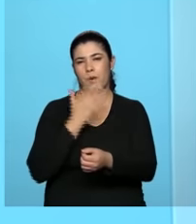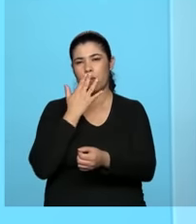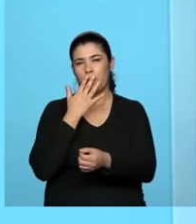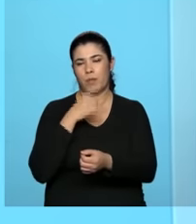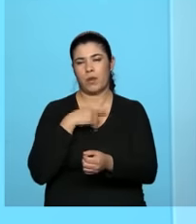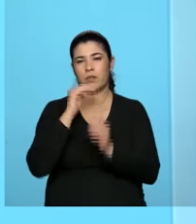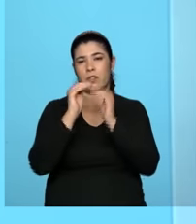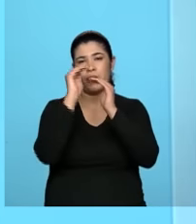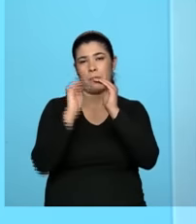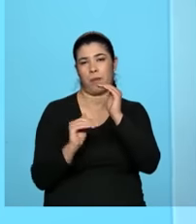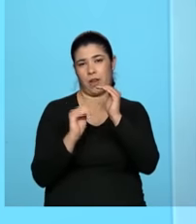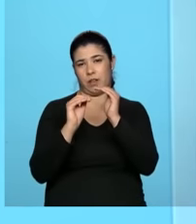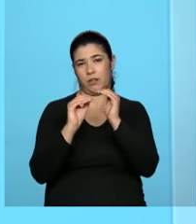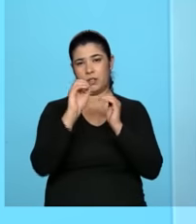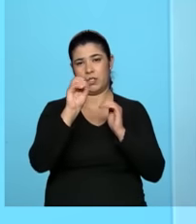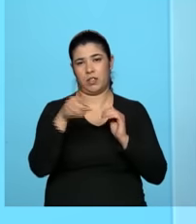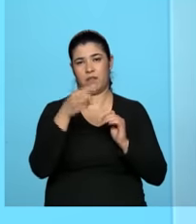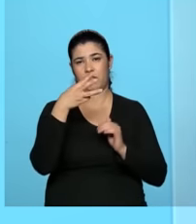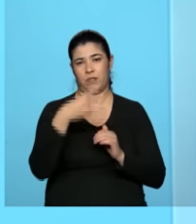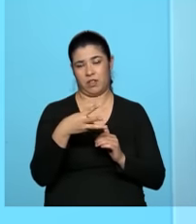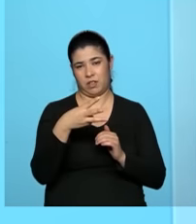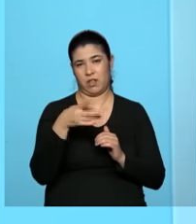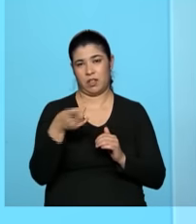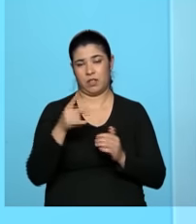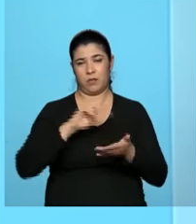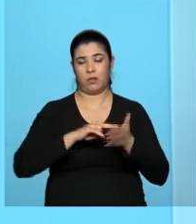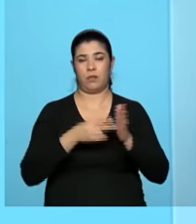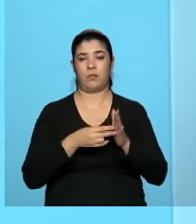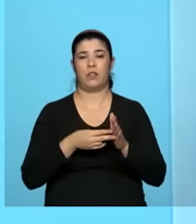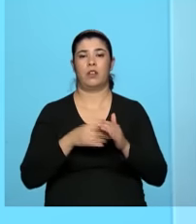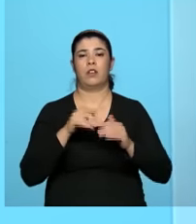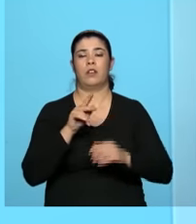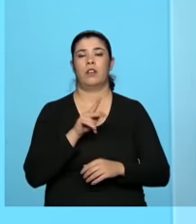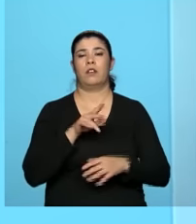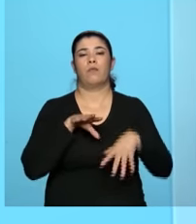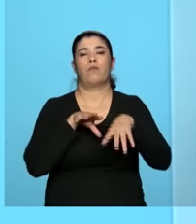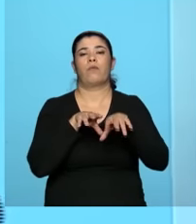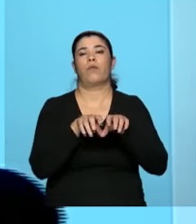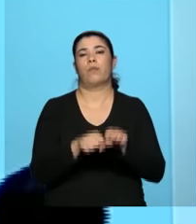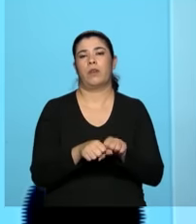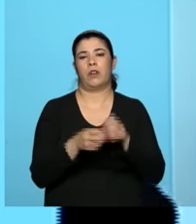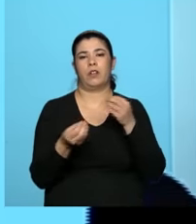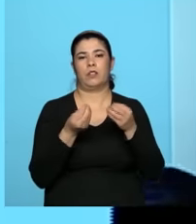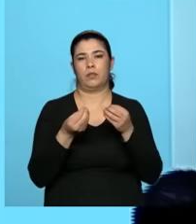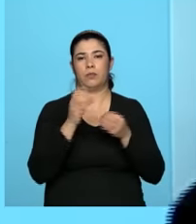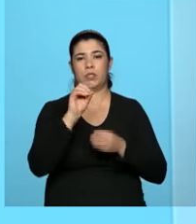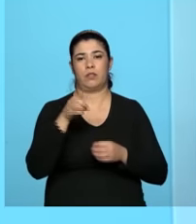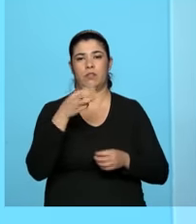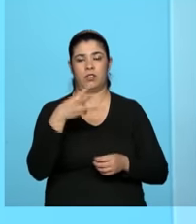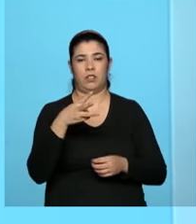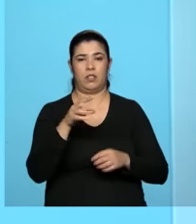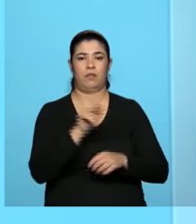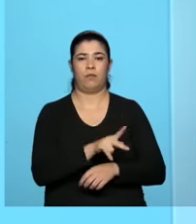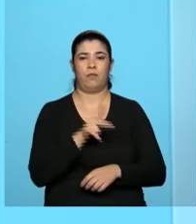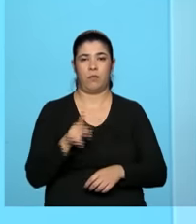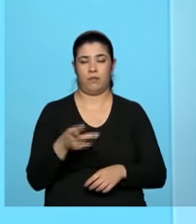de 0,3. Ou seja, a formação de um médico no Acre, em